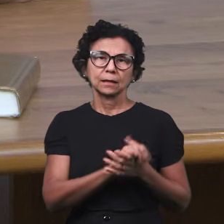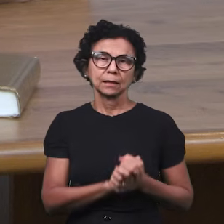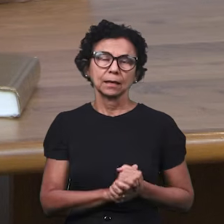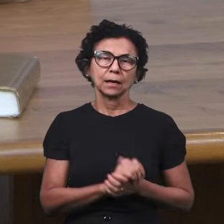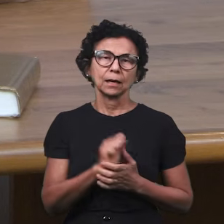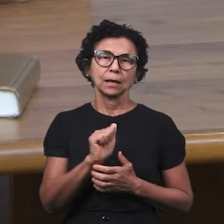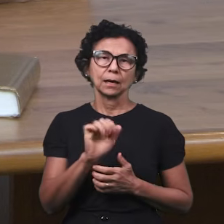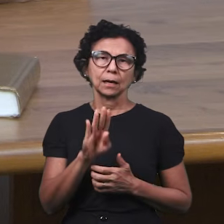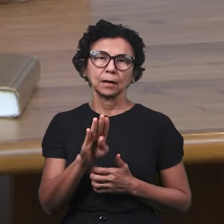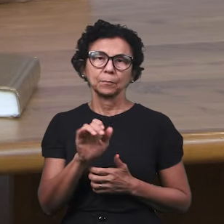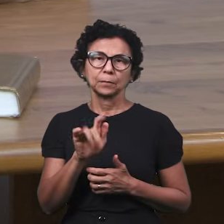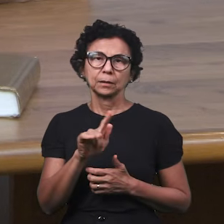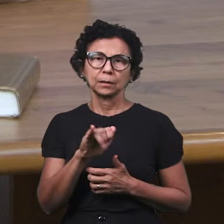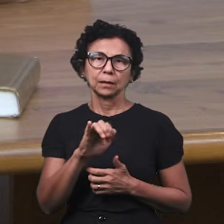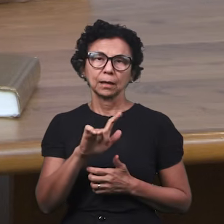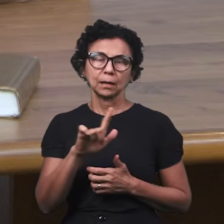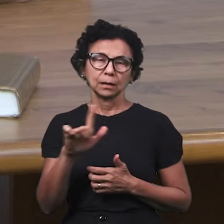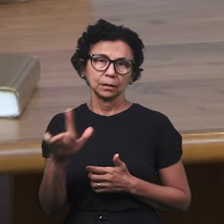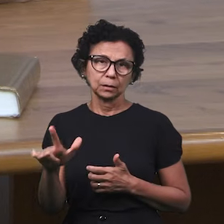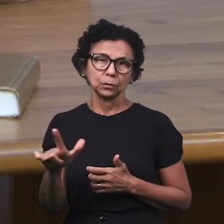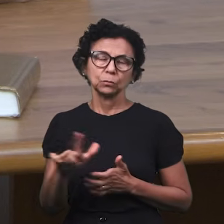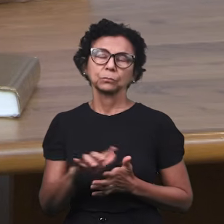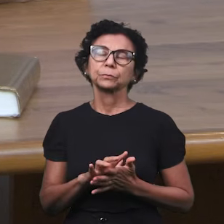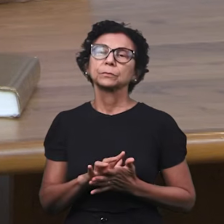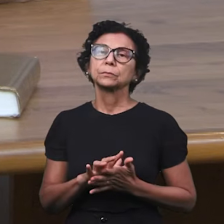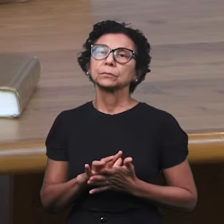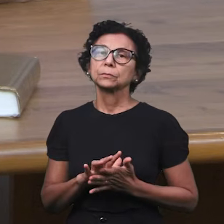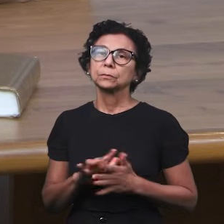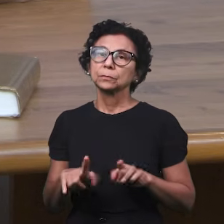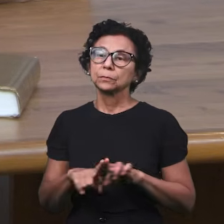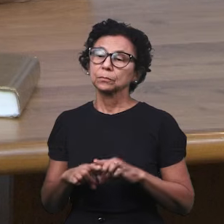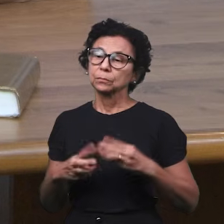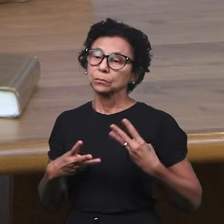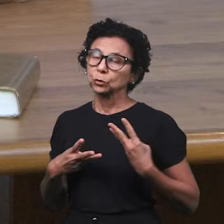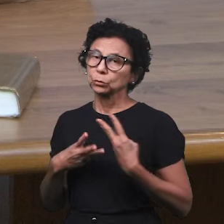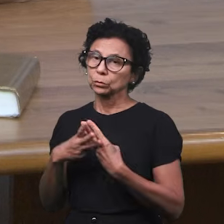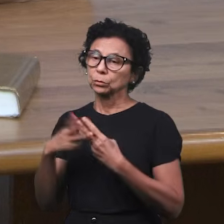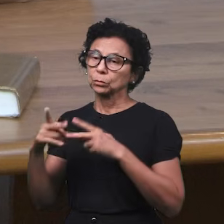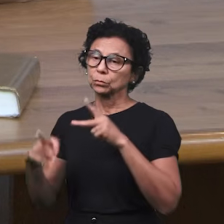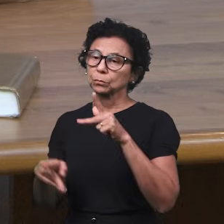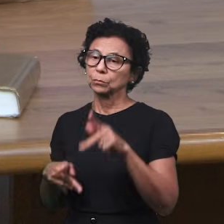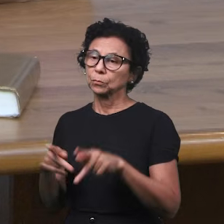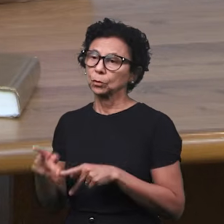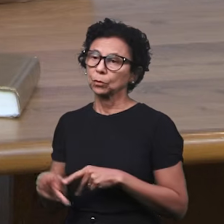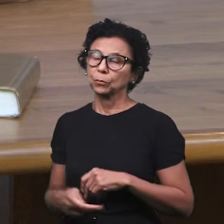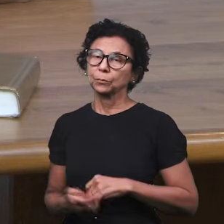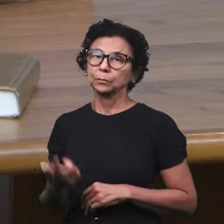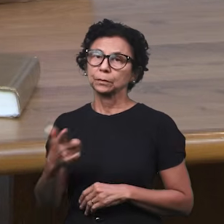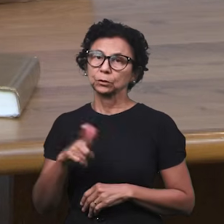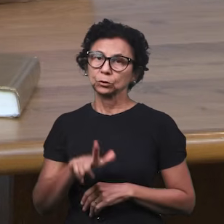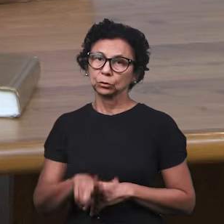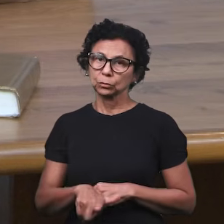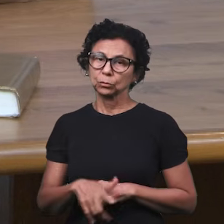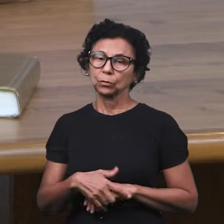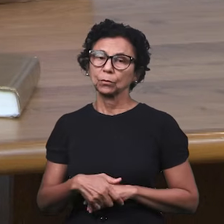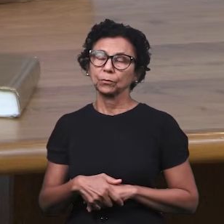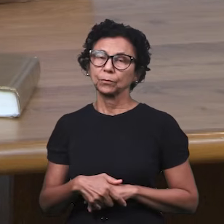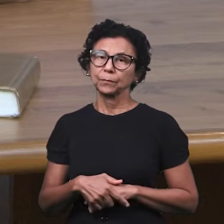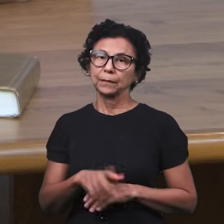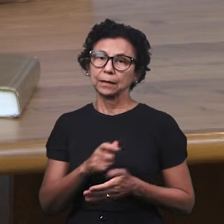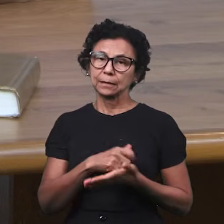o judeu, com toda força, para confirmarem segunda vez esta carta de